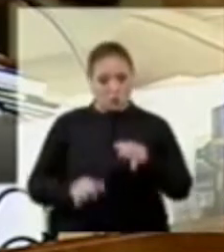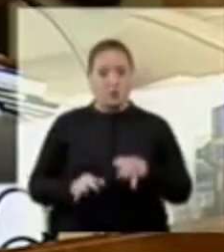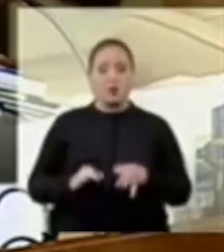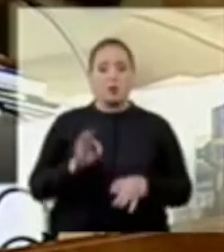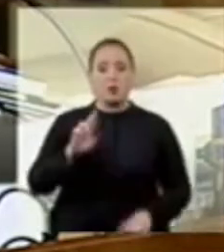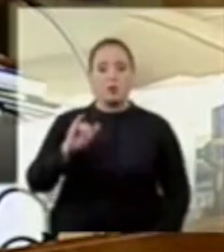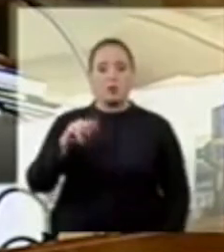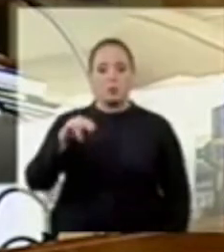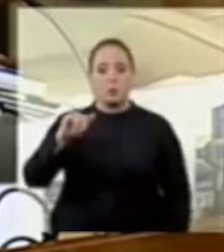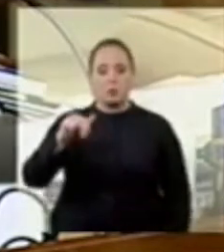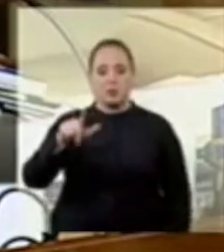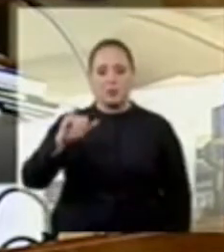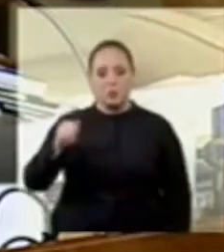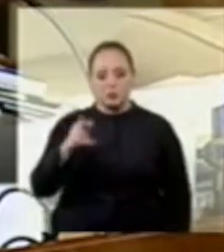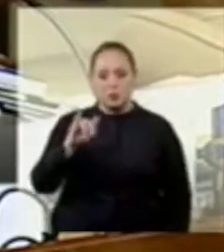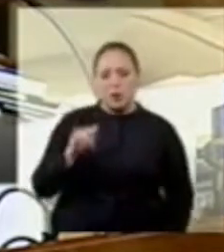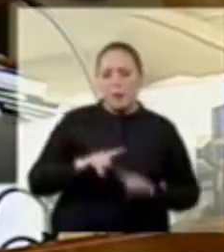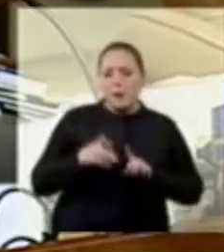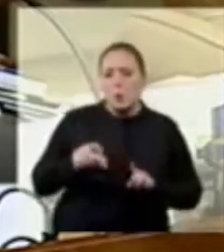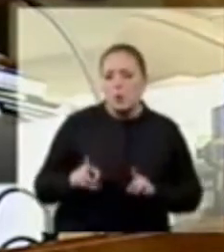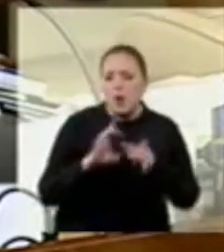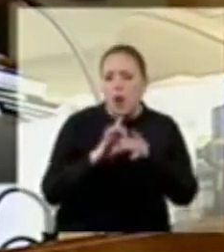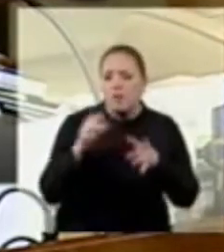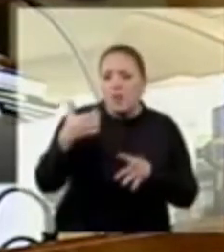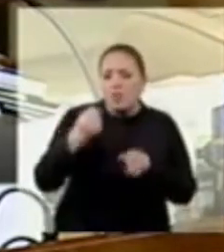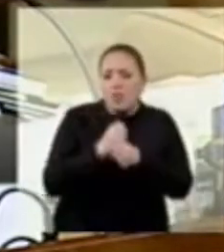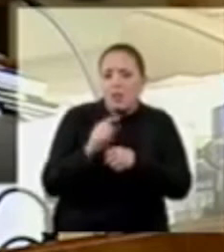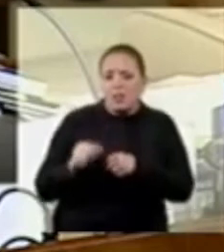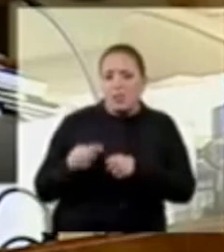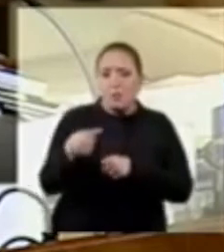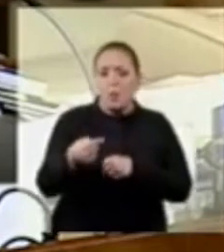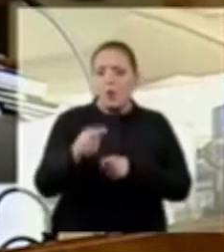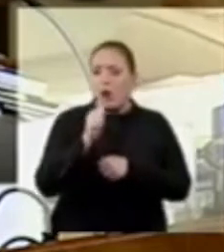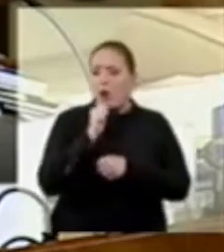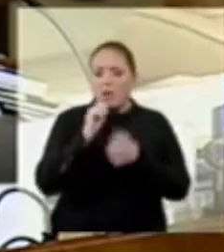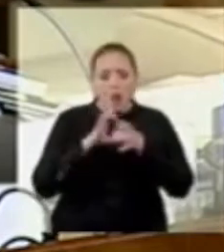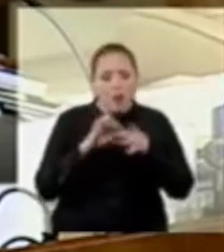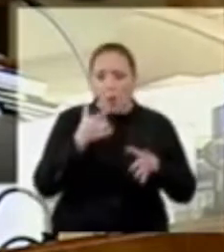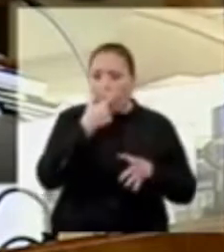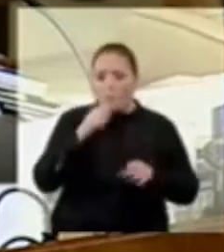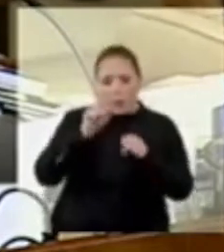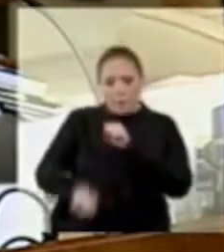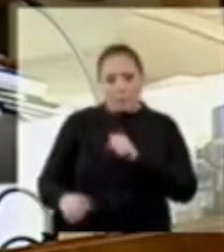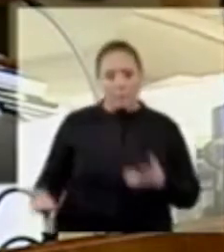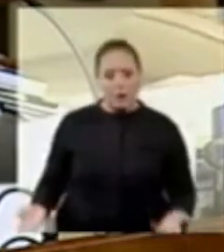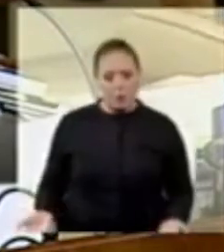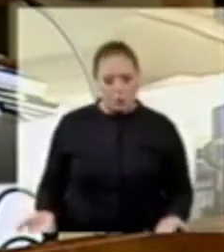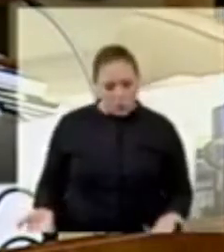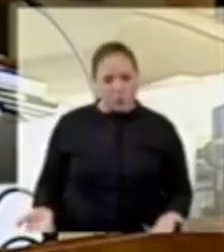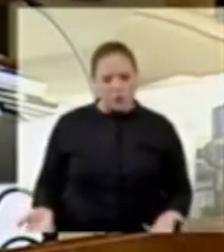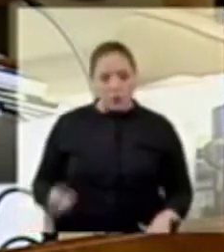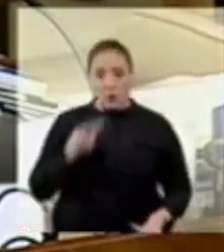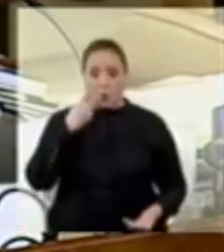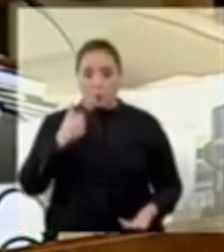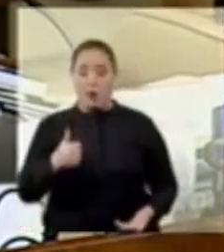e continuava livre dez anos depois julgamento o pai da moça o